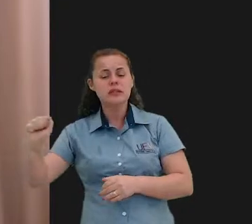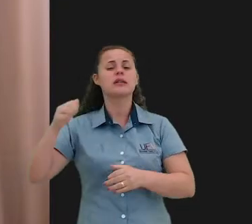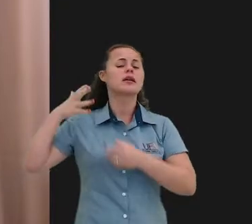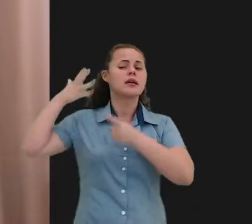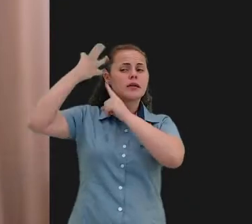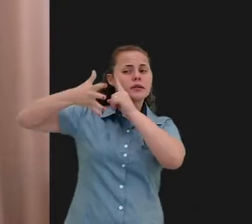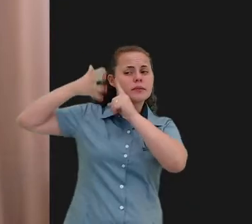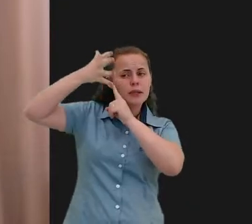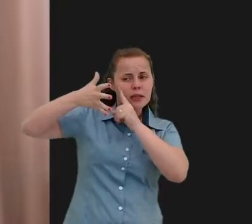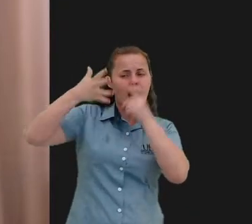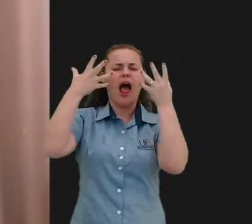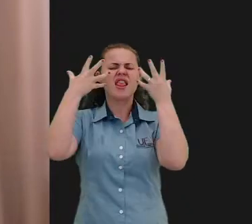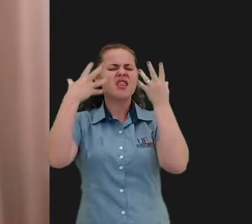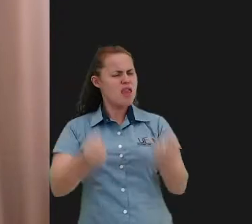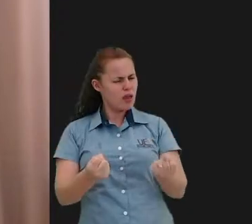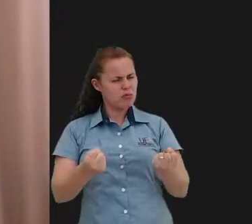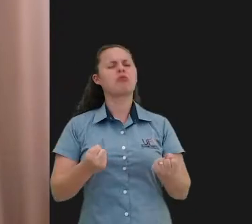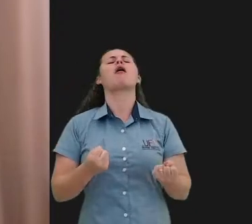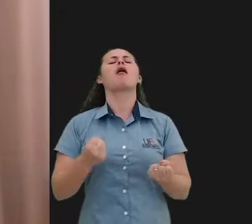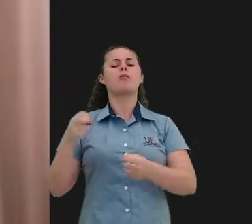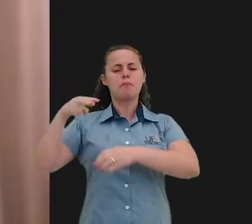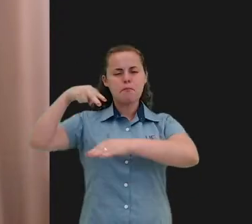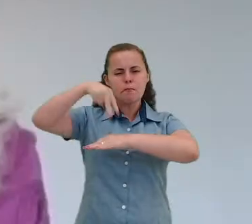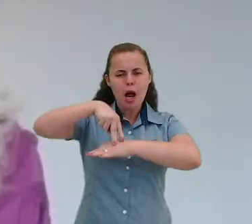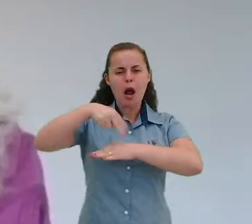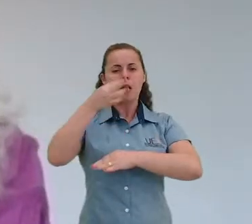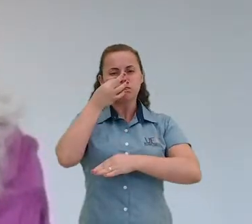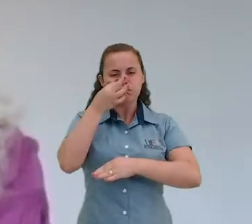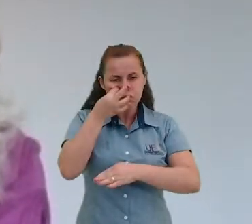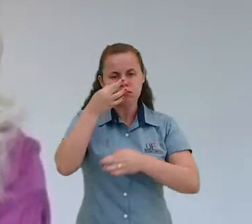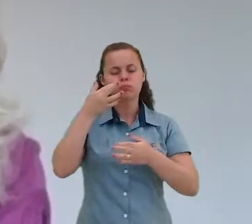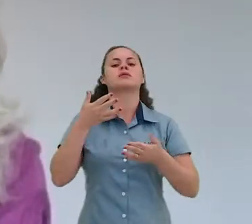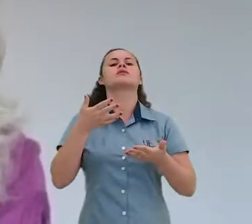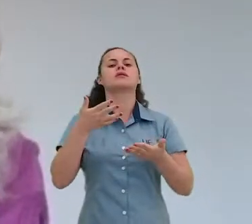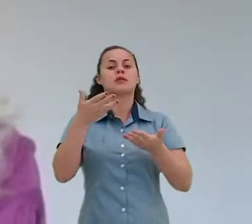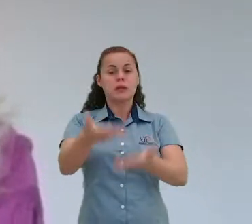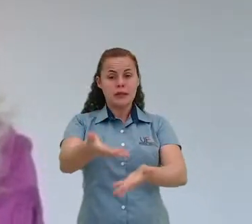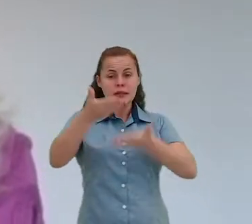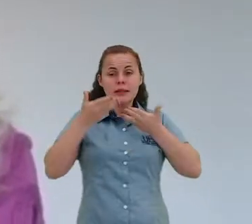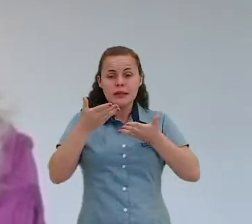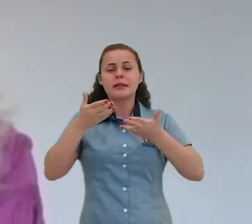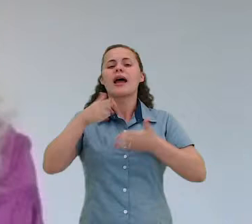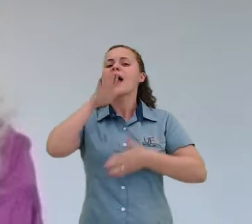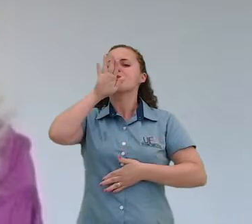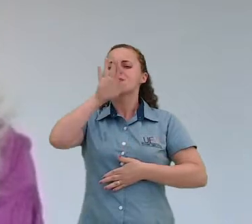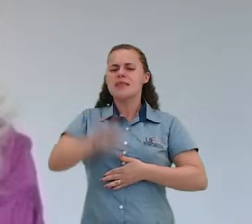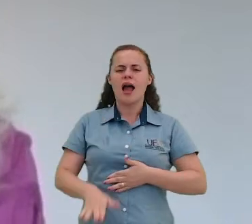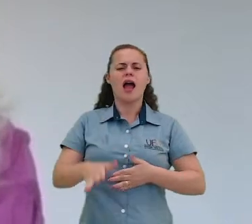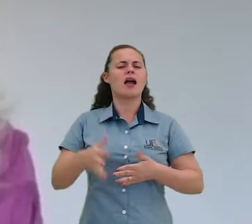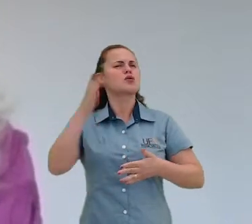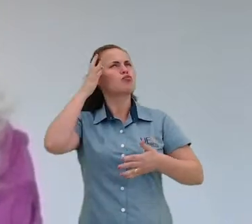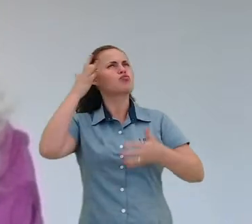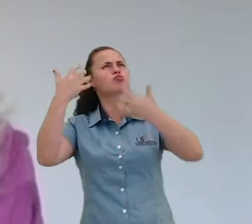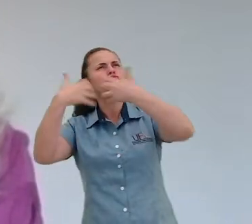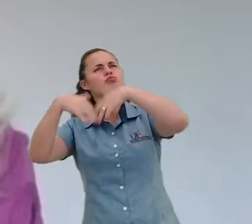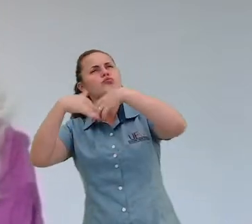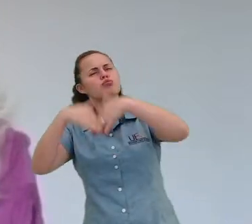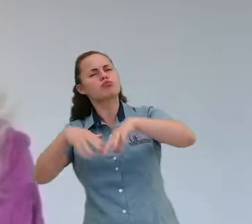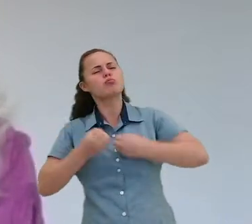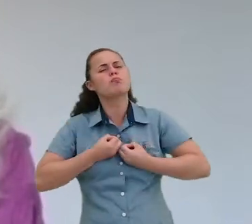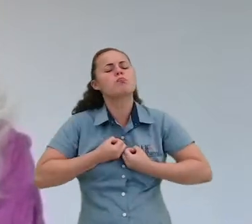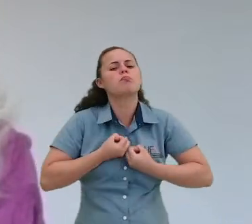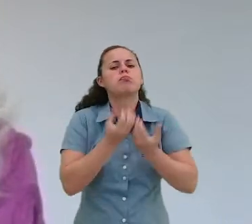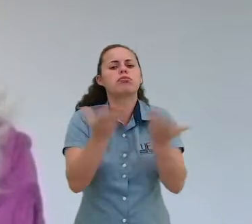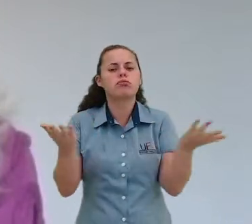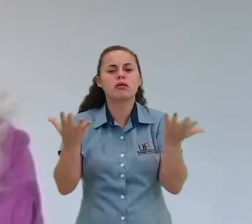palestrantes que aceitaram prontamente nosso convite e estão nos presenteando todas as tardes com suas reflexões, aos